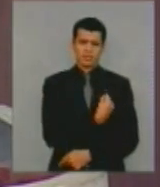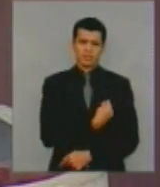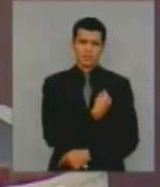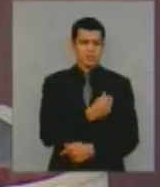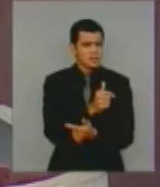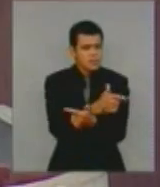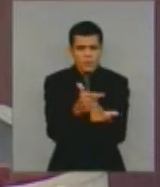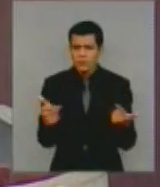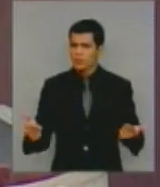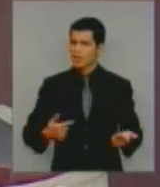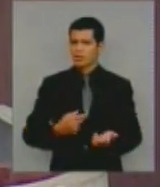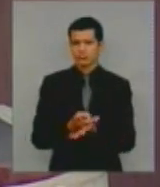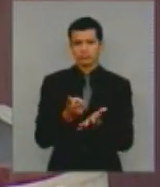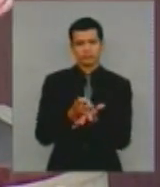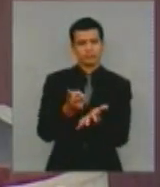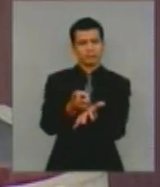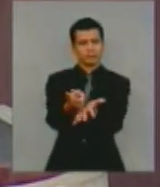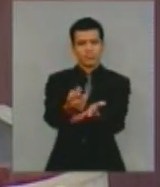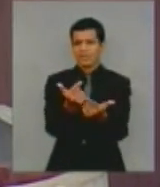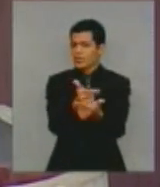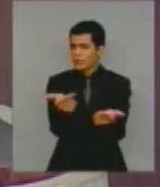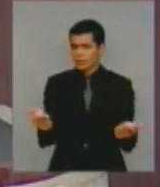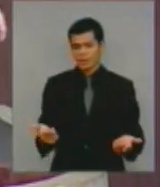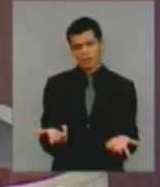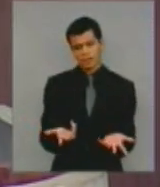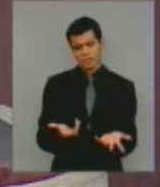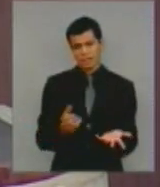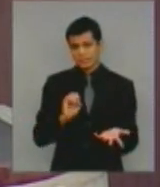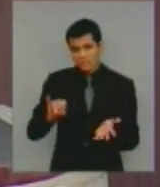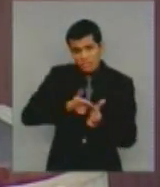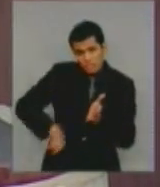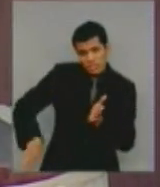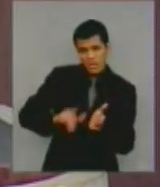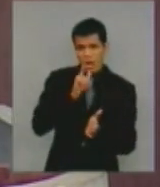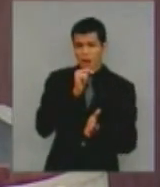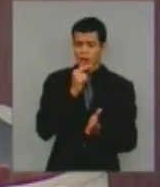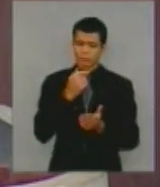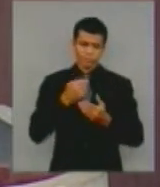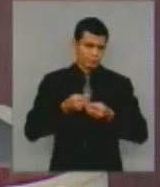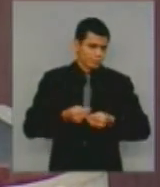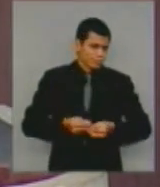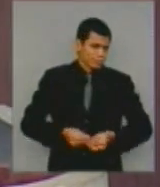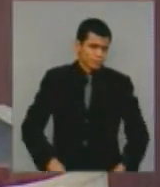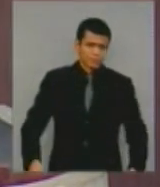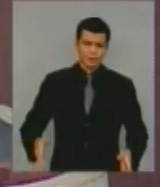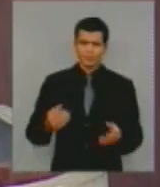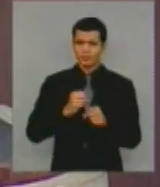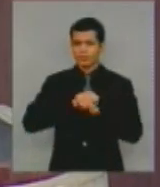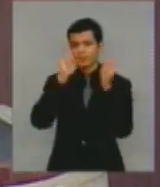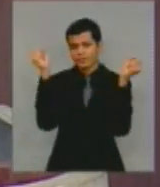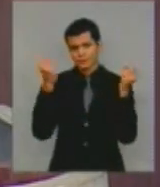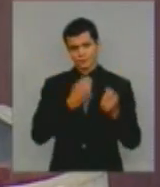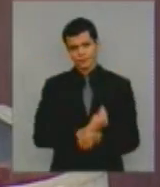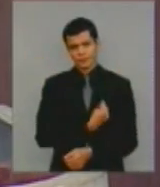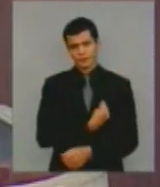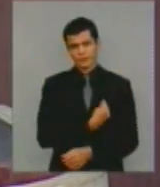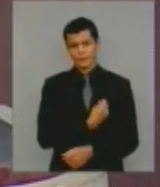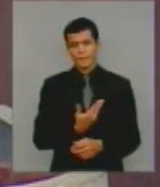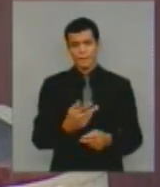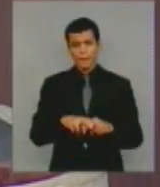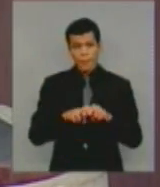subsistência humana. A Organização Mundial de Saúde determina, deputados e deputadas cearenses,